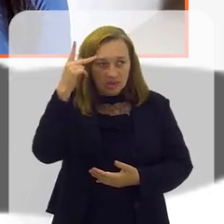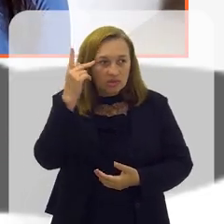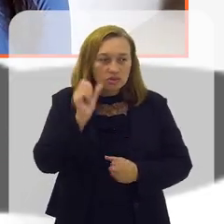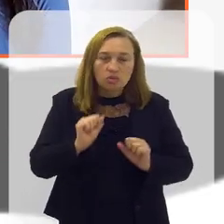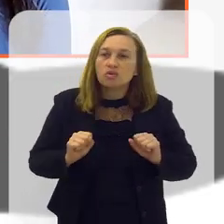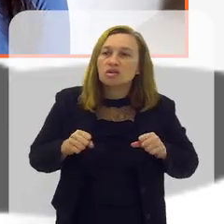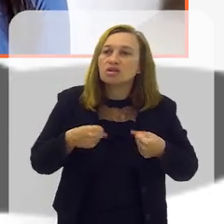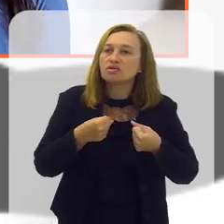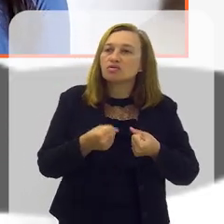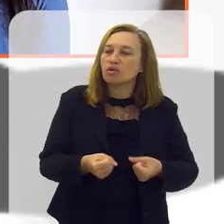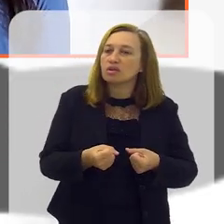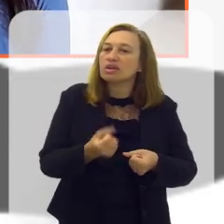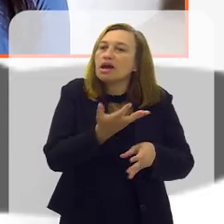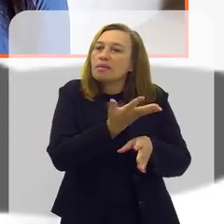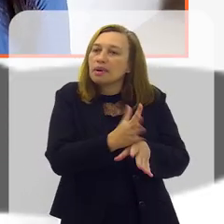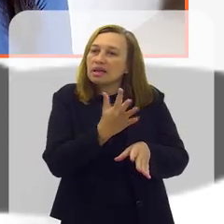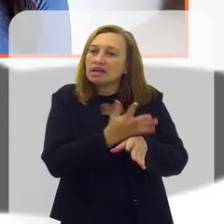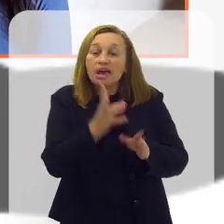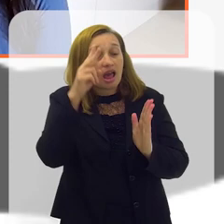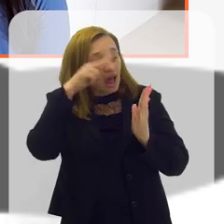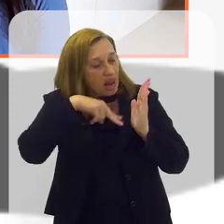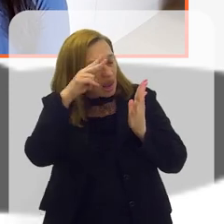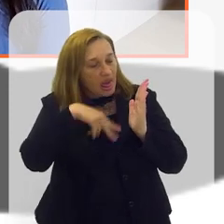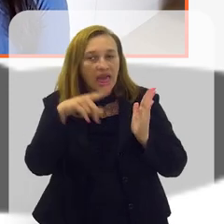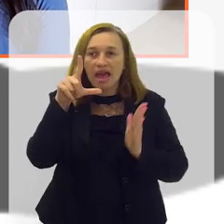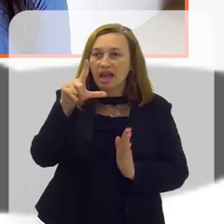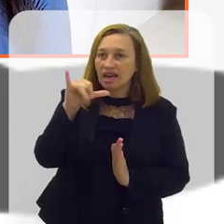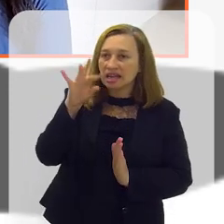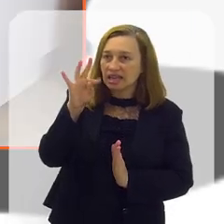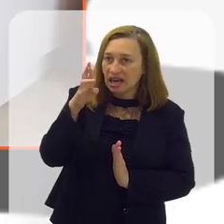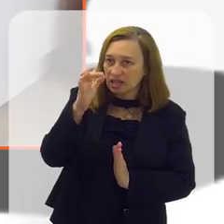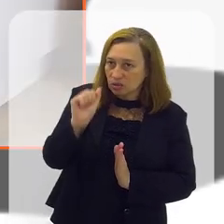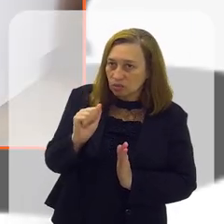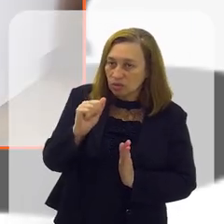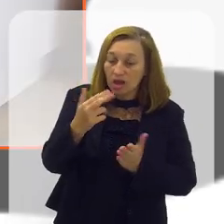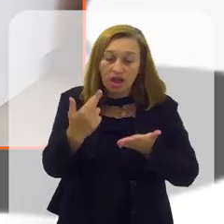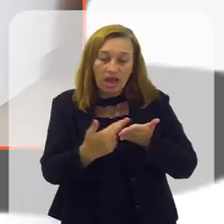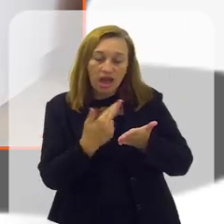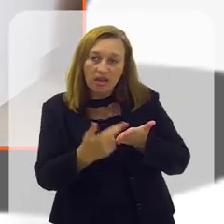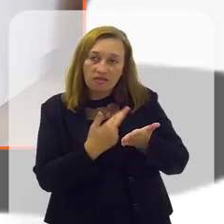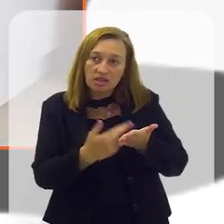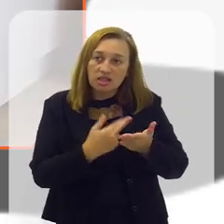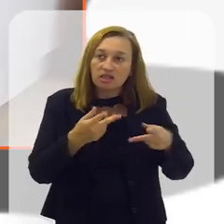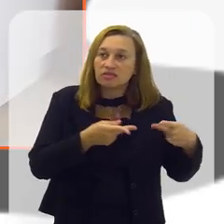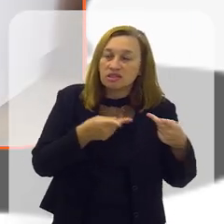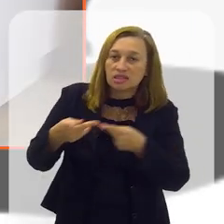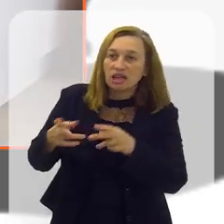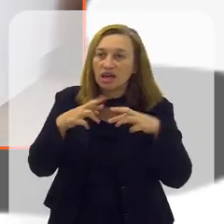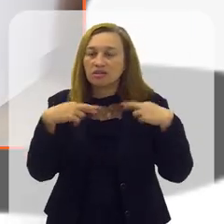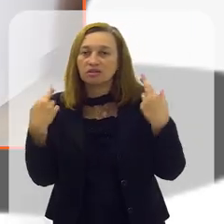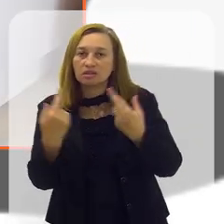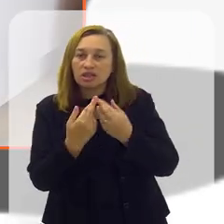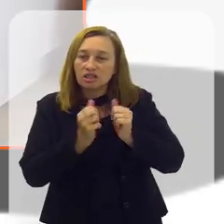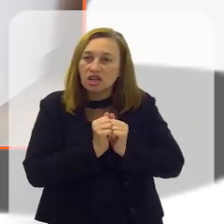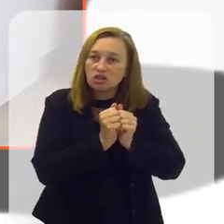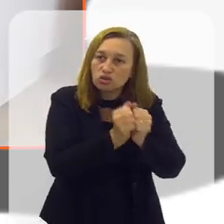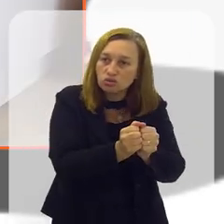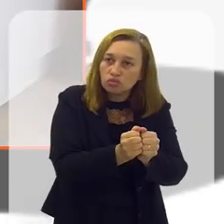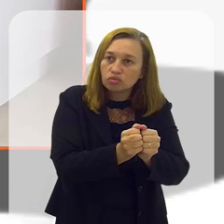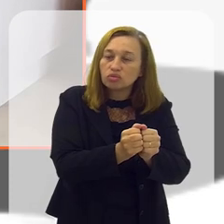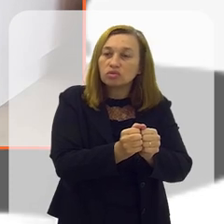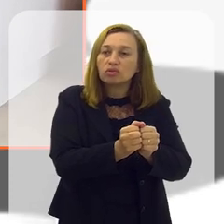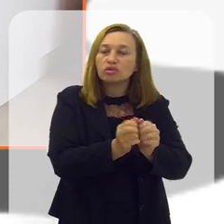realmente praticar, ler as literaturas, as revistas, frequentar as reuniões, participar dos